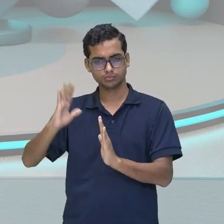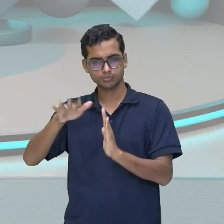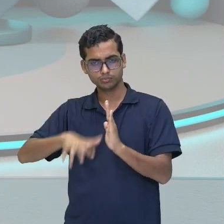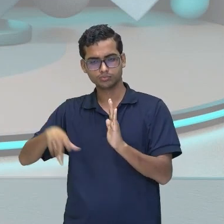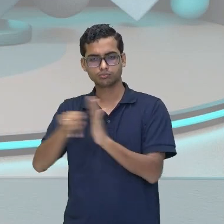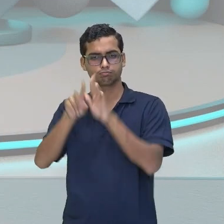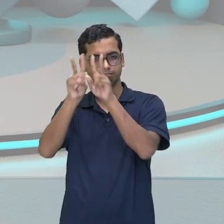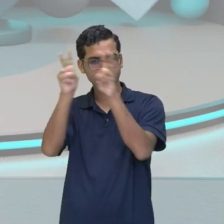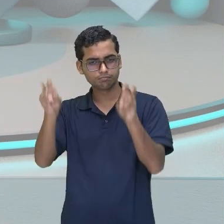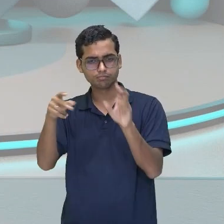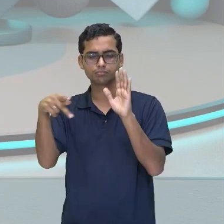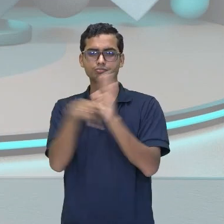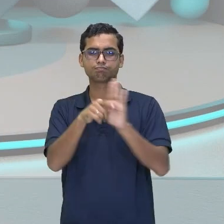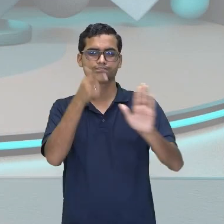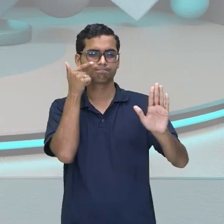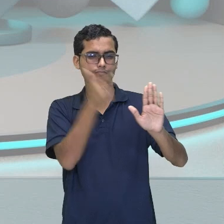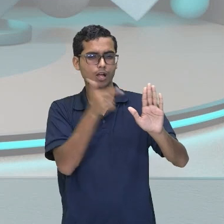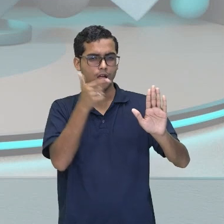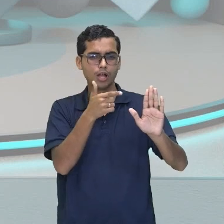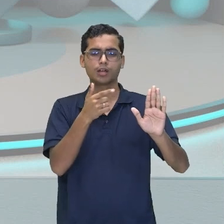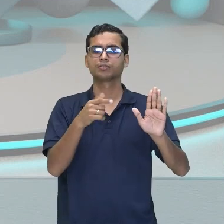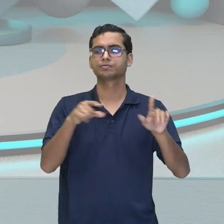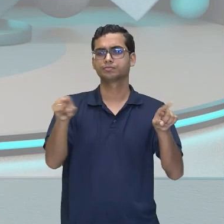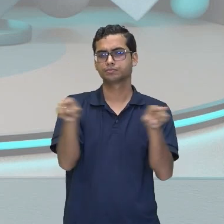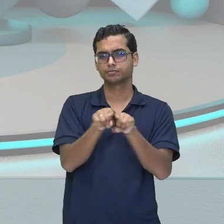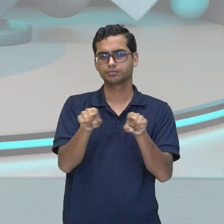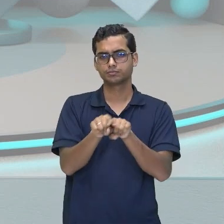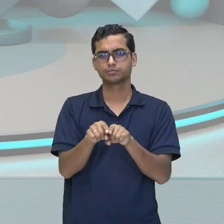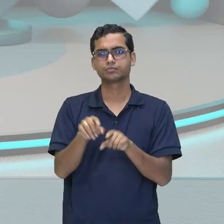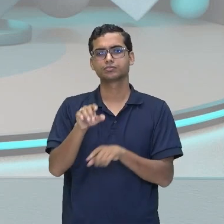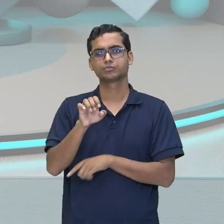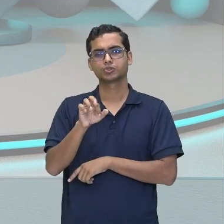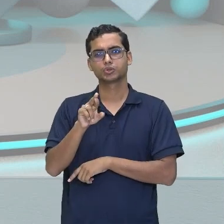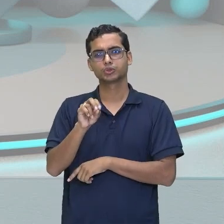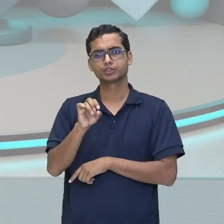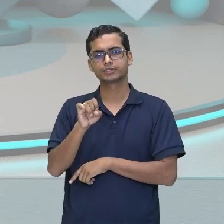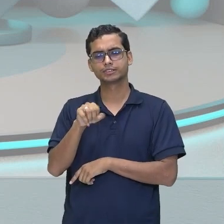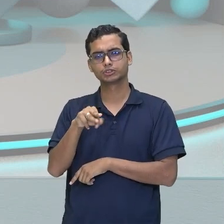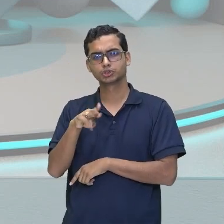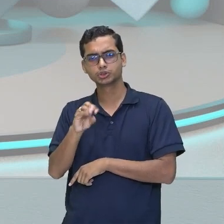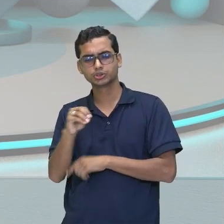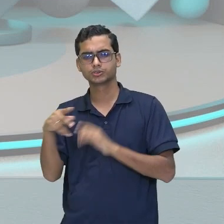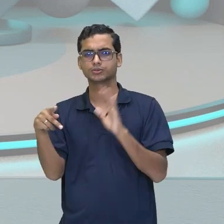temas satíricos, permeada de erotismo e humor